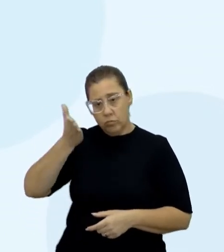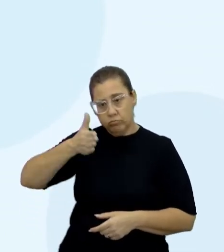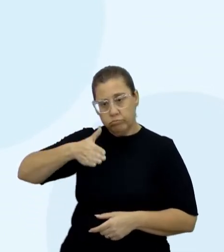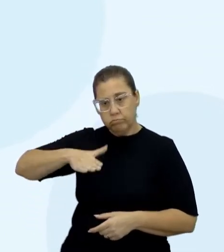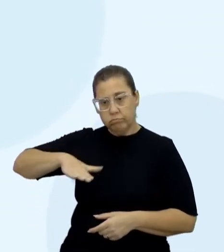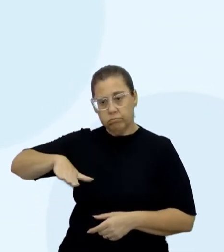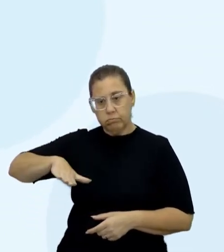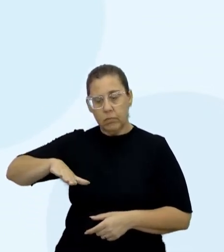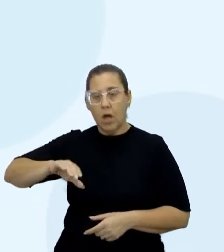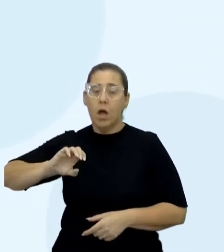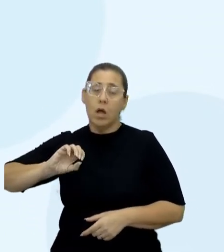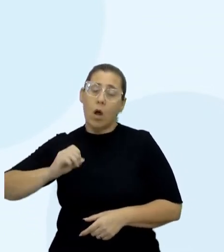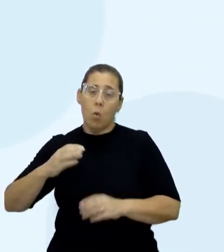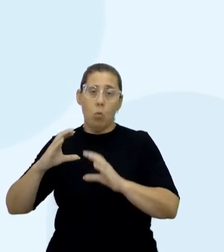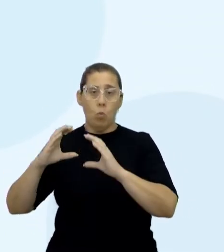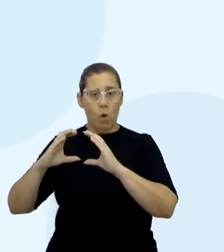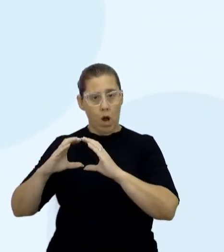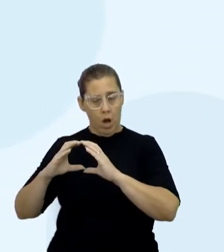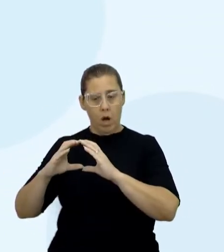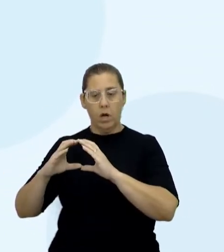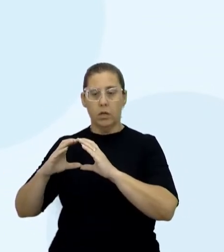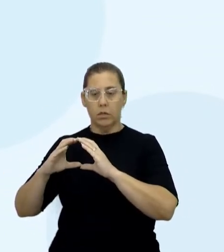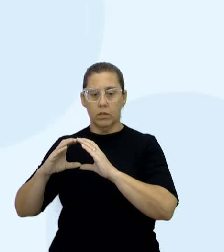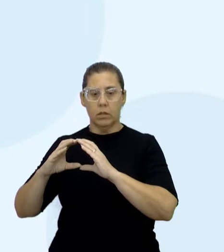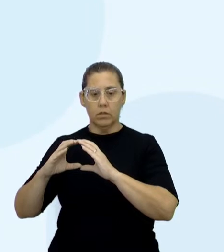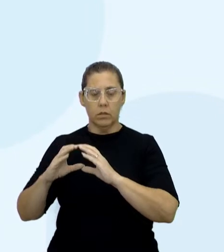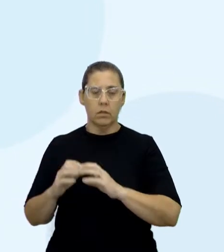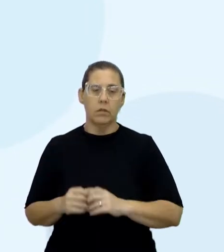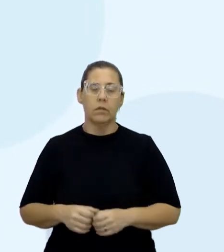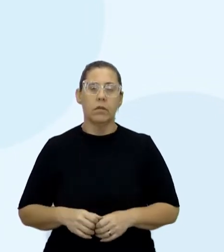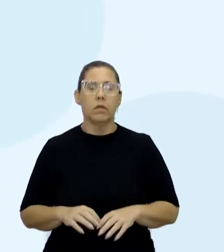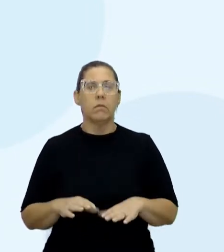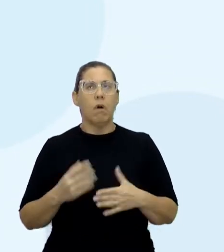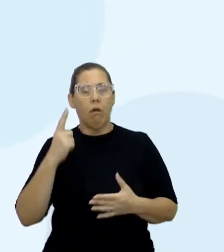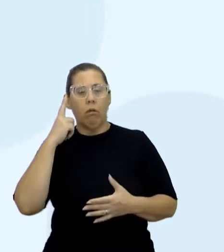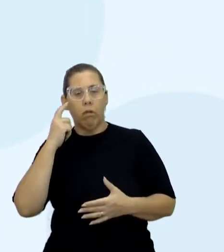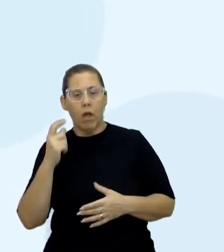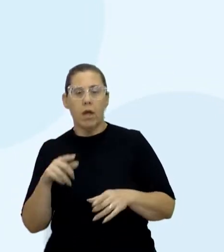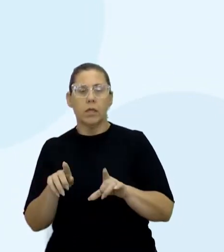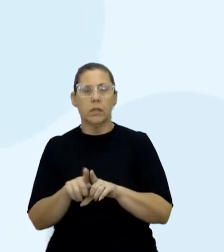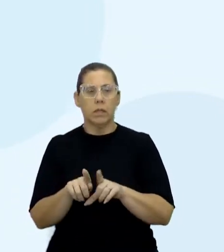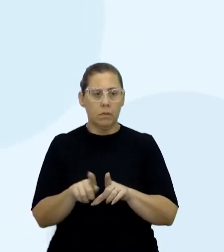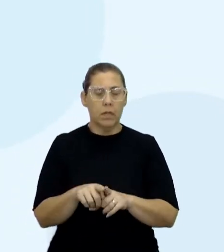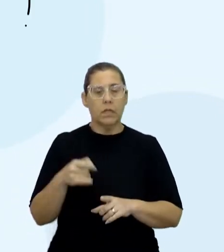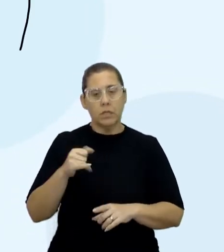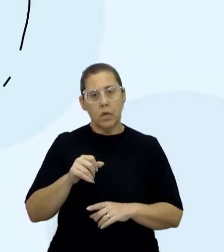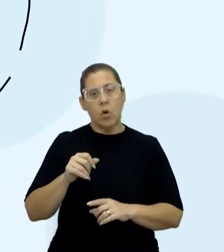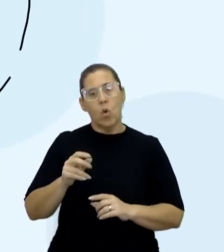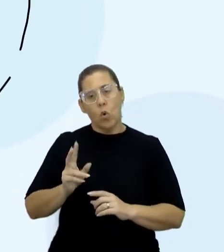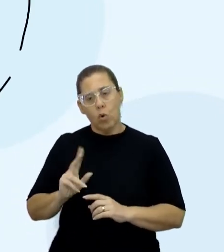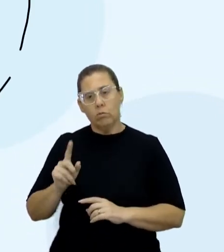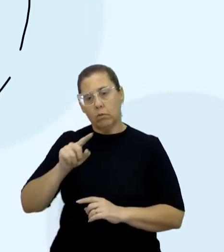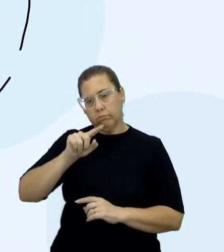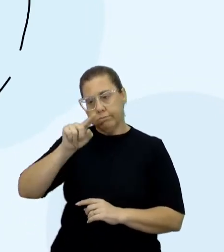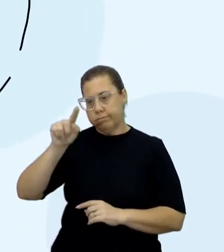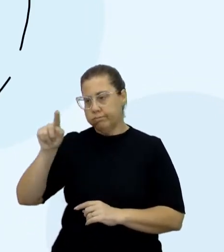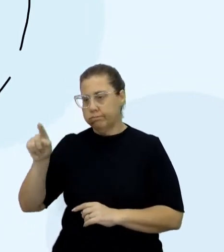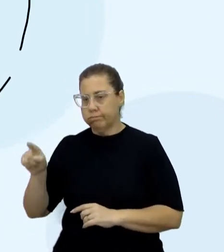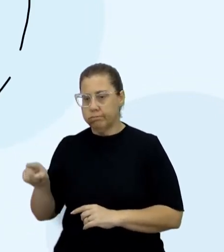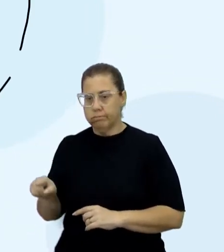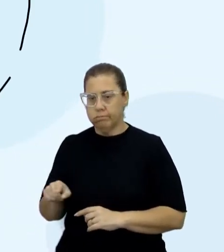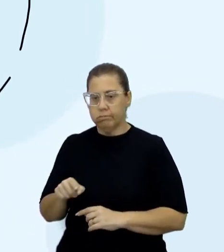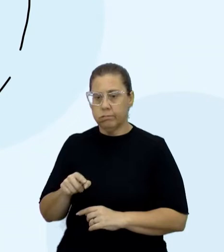ou se é redondo, né, o fato de ser redondo, parte da ideia que isso daqui, se eu continuar sem traçar com